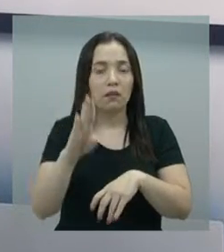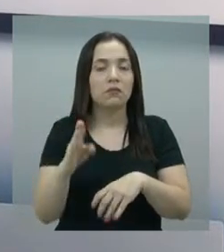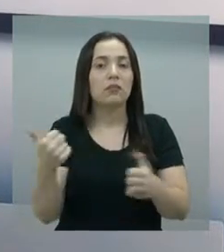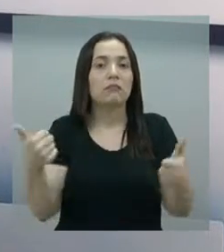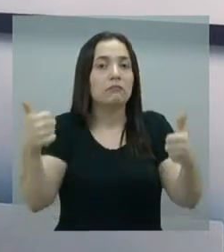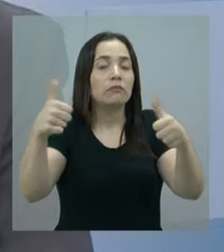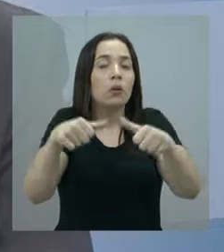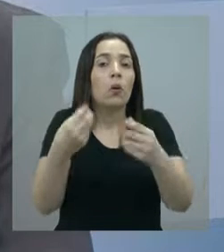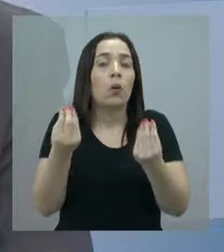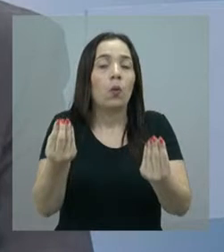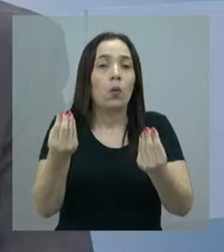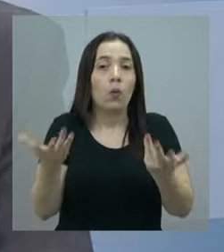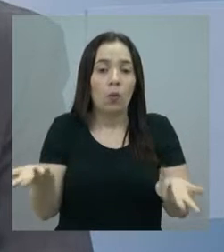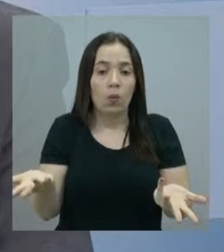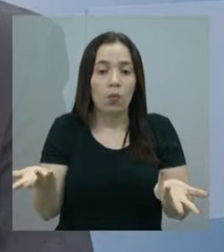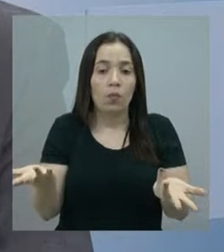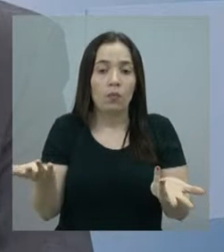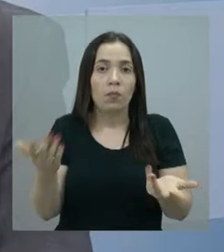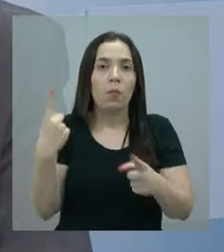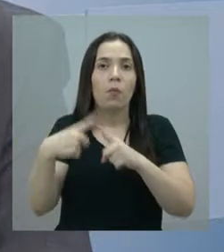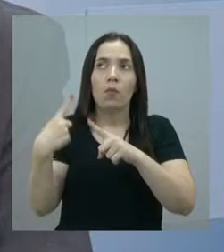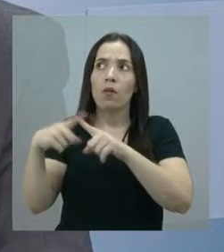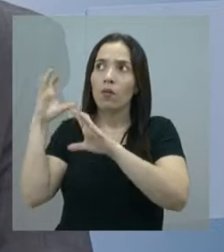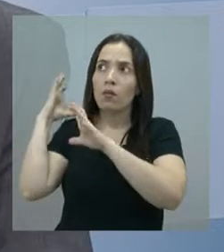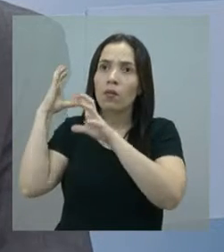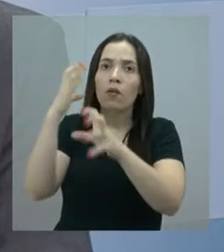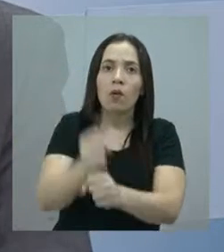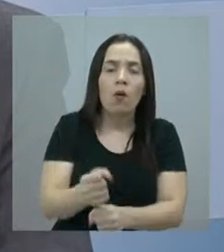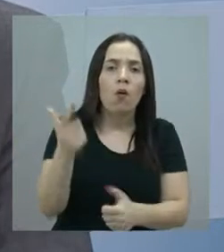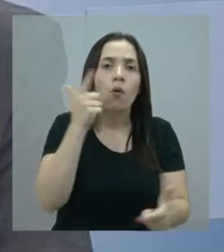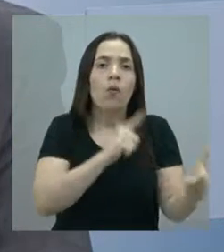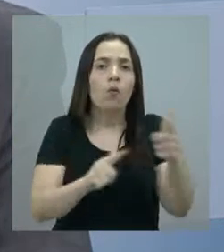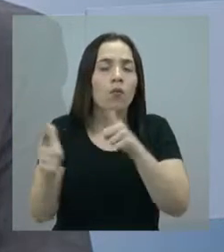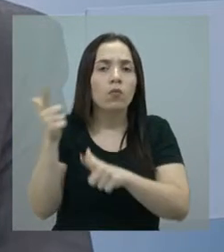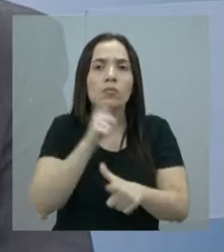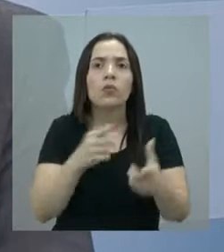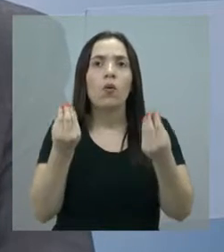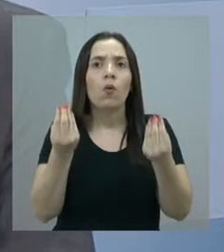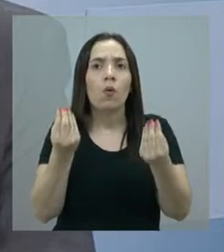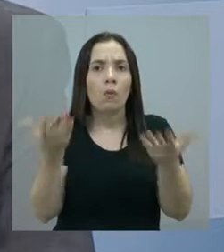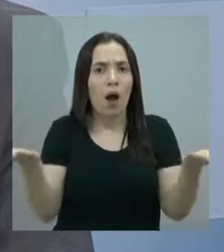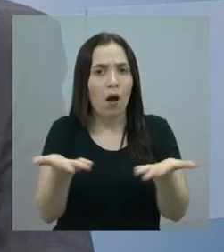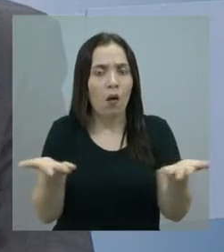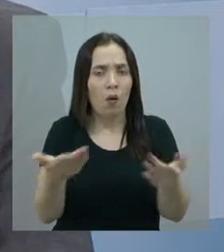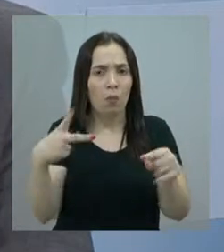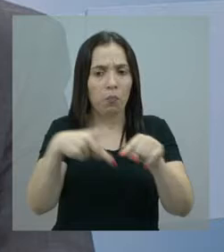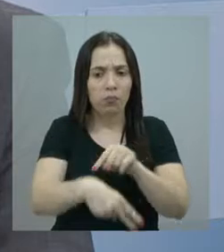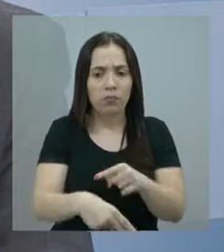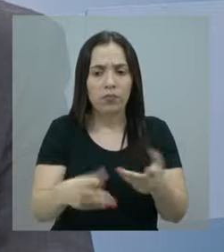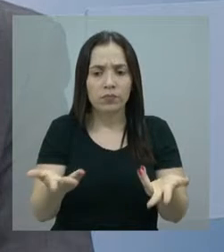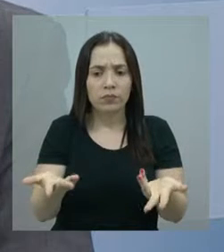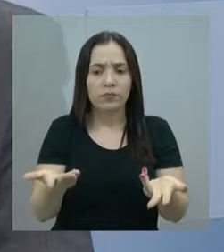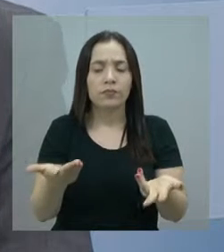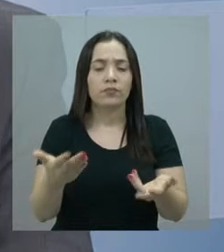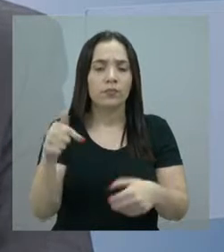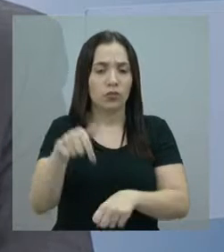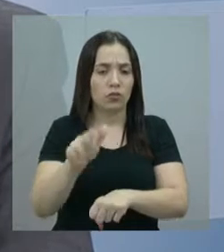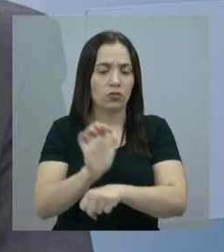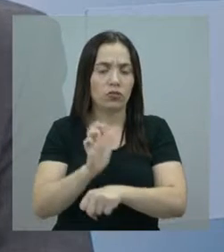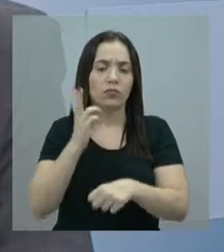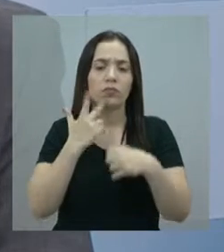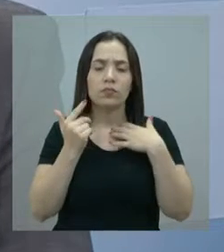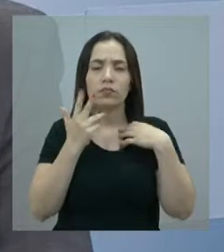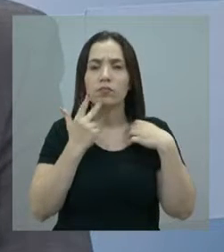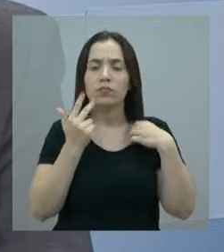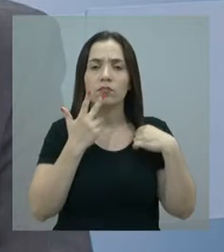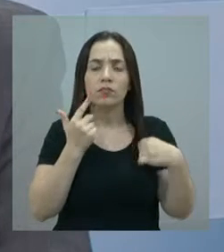a manutenção das conquistas, né? Um estado como o Ceará, e aí retomando o que nós discutimos no